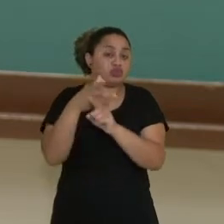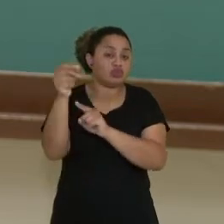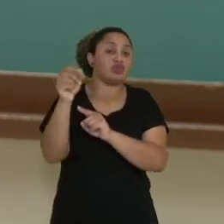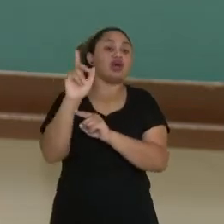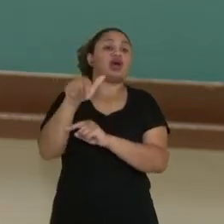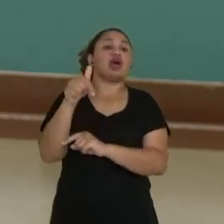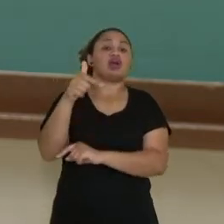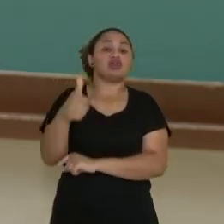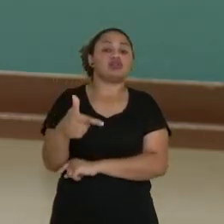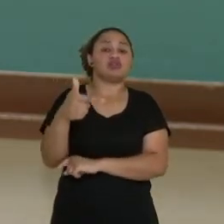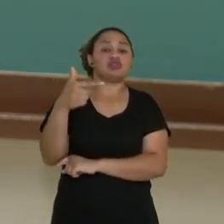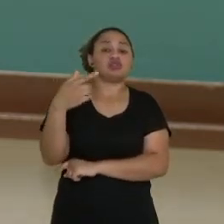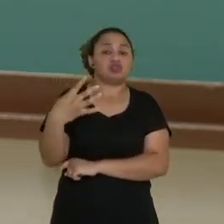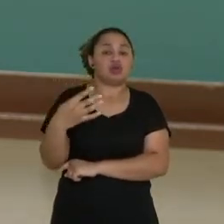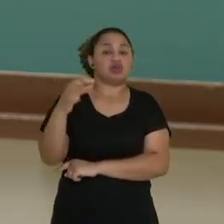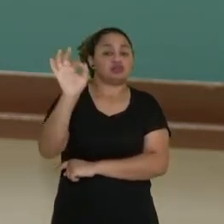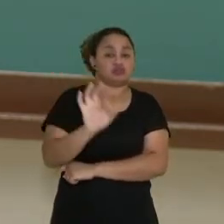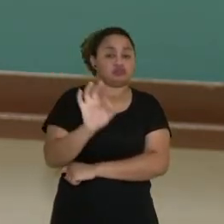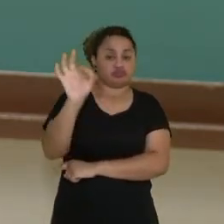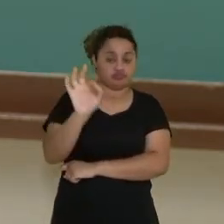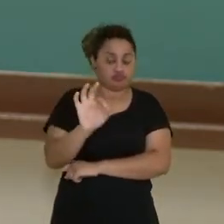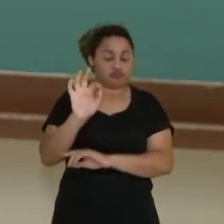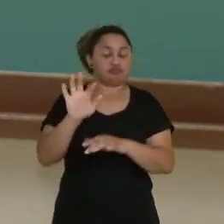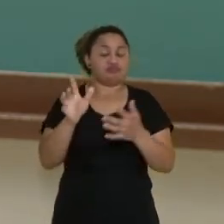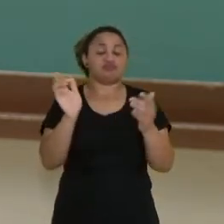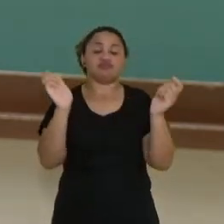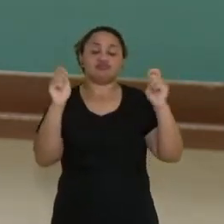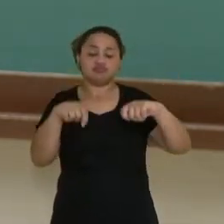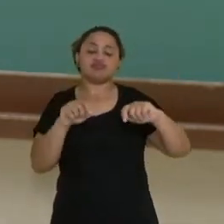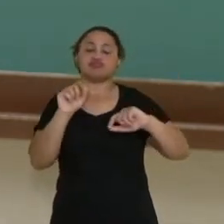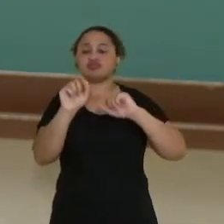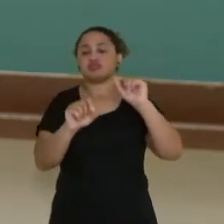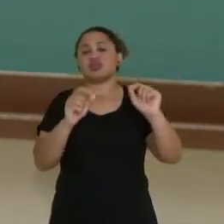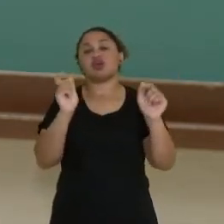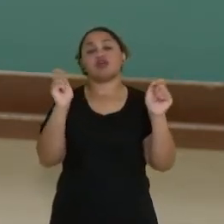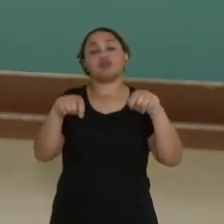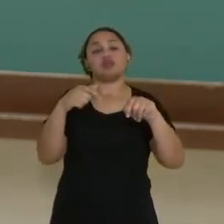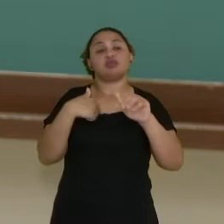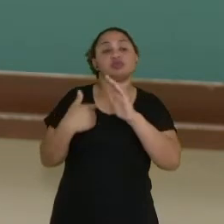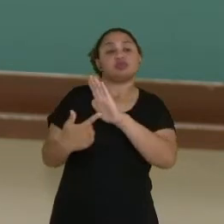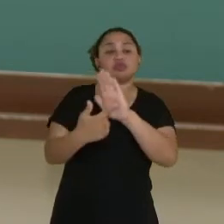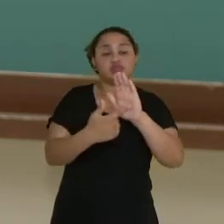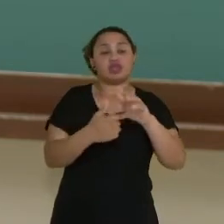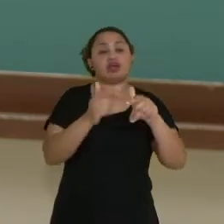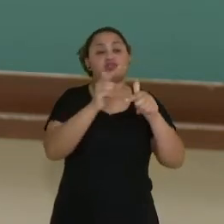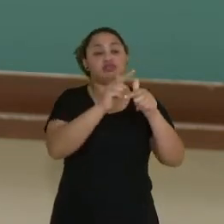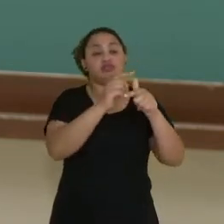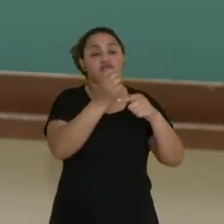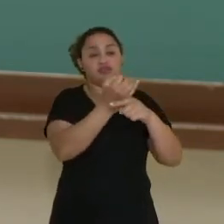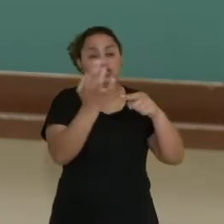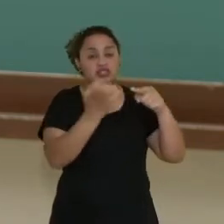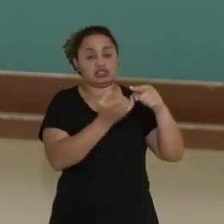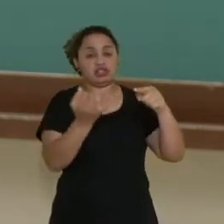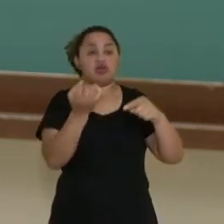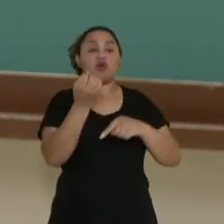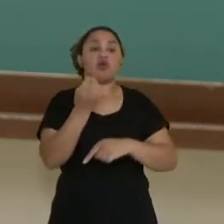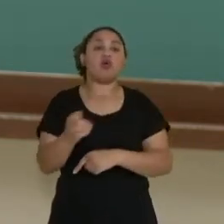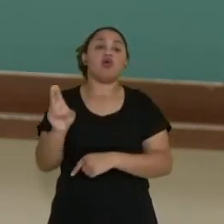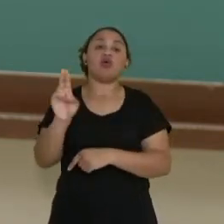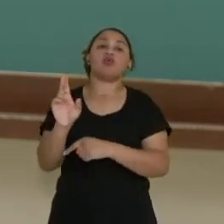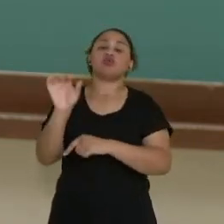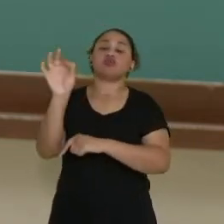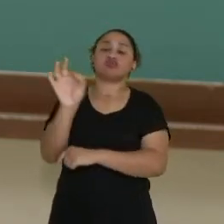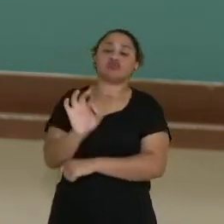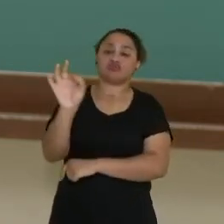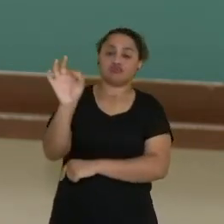de 24%. Então, probabilidade a gente pode representar por meio de uma fração ou ainda por meio de